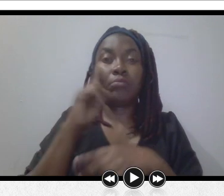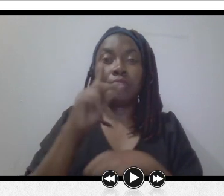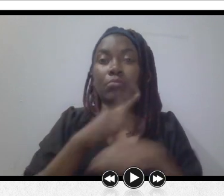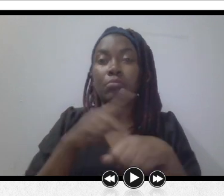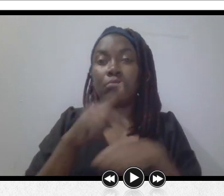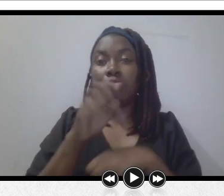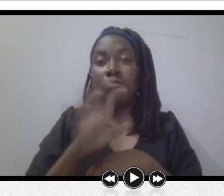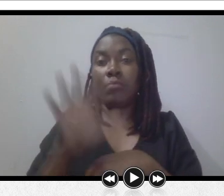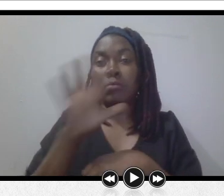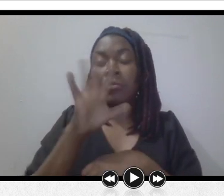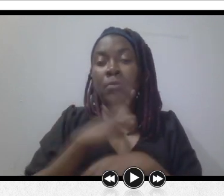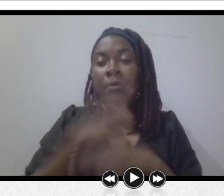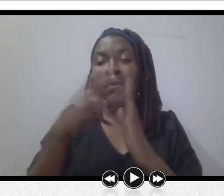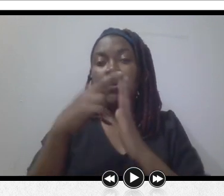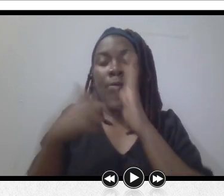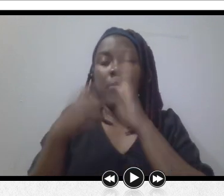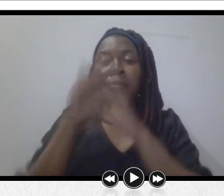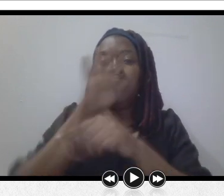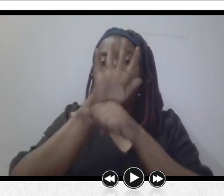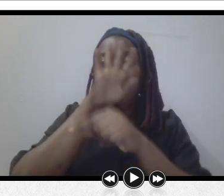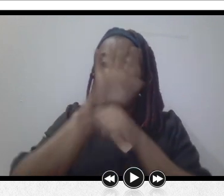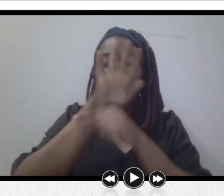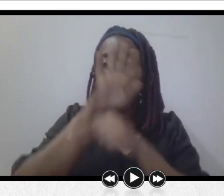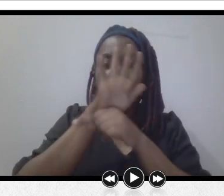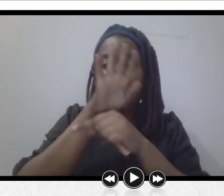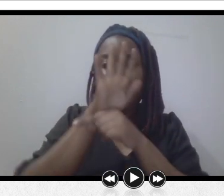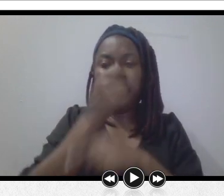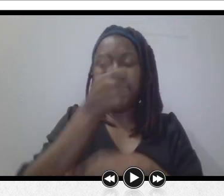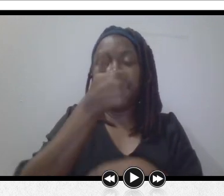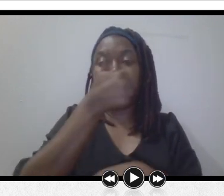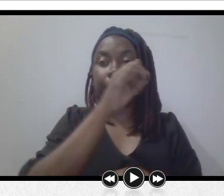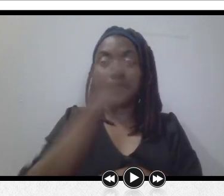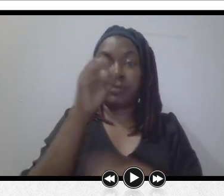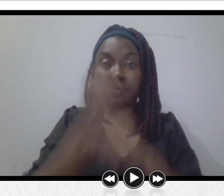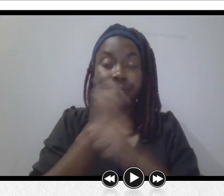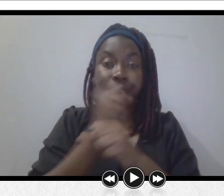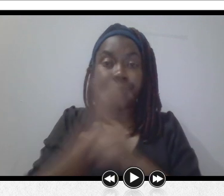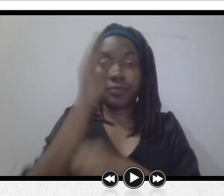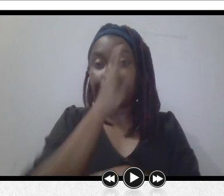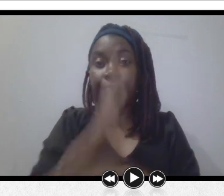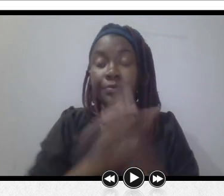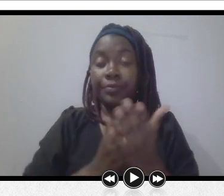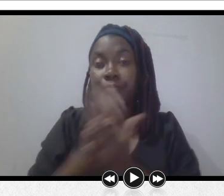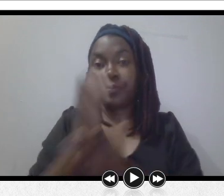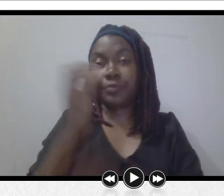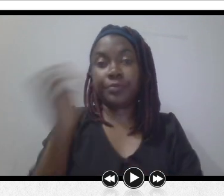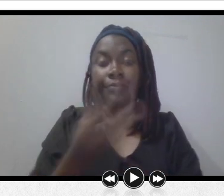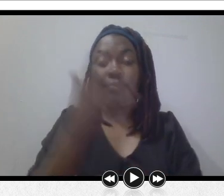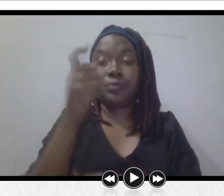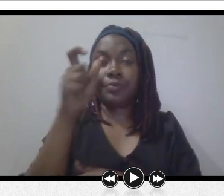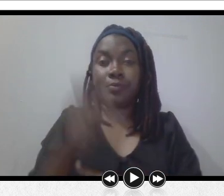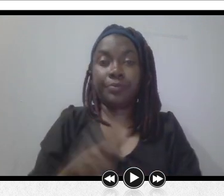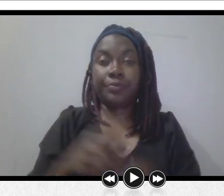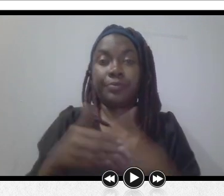da Europa, nós temos regulações que já remontam a quase 100 anos. né? Então, o Brasil começa e inaugura esse modelo,